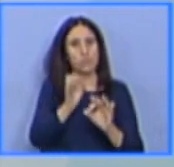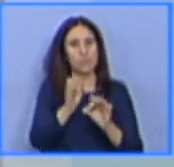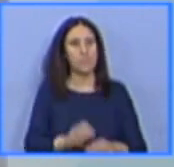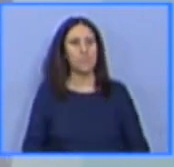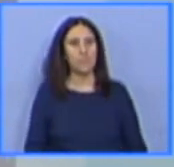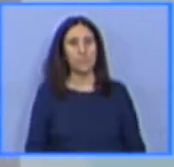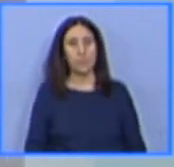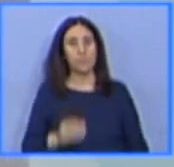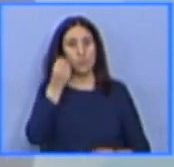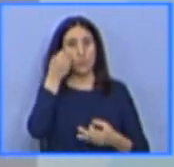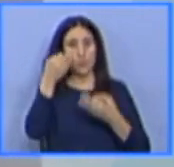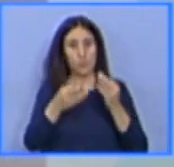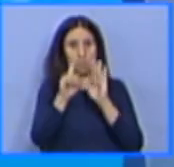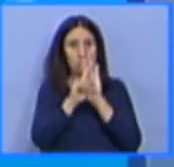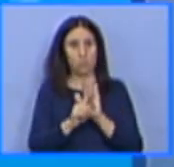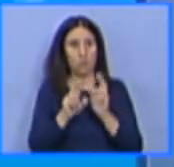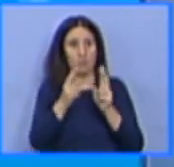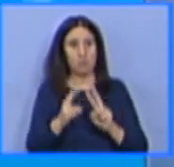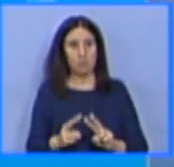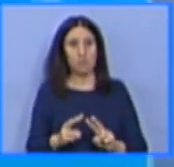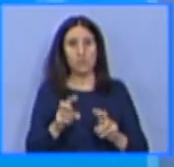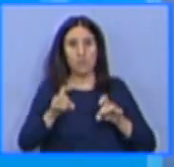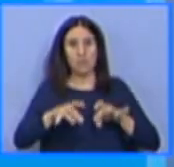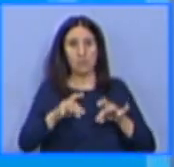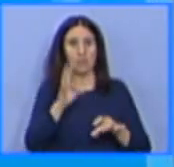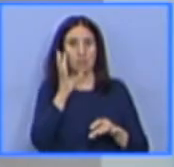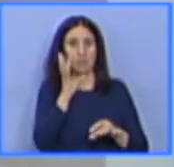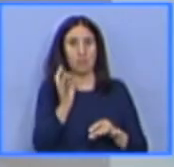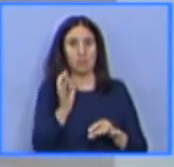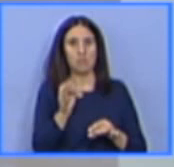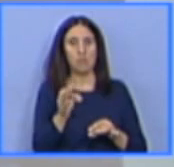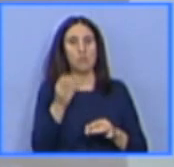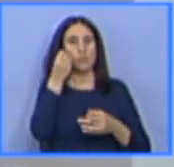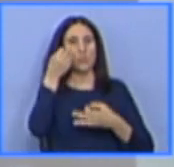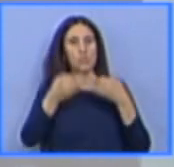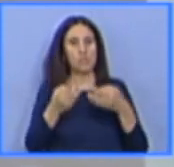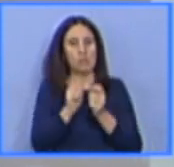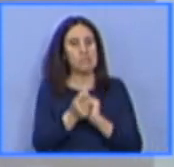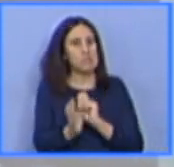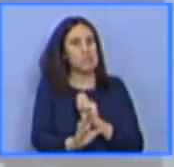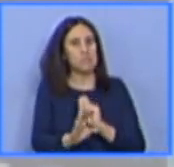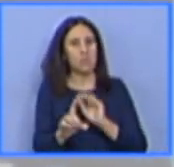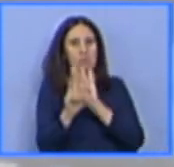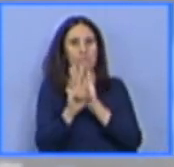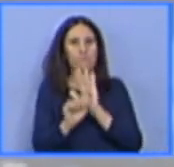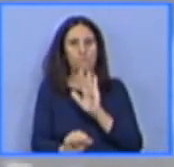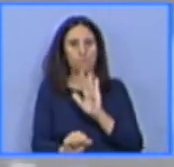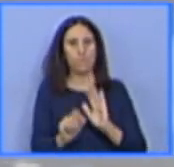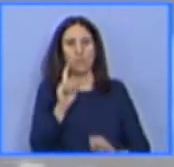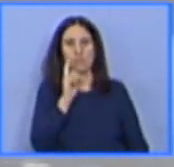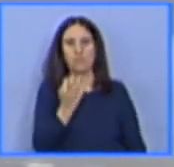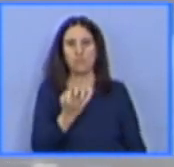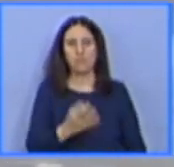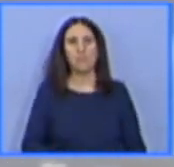jurídico é isso que vocês tentam evitar, não é? Exatamente. Que não se mexa no enquadramento jurídico das nossas leis e para que o